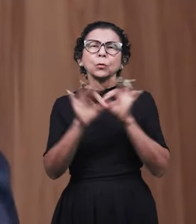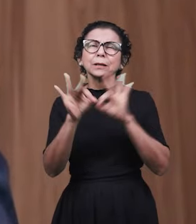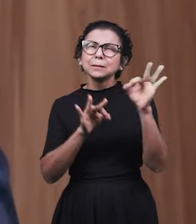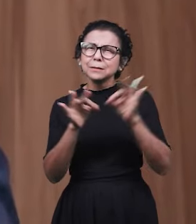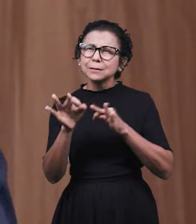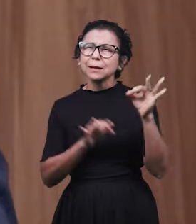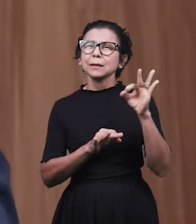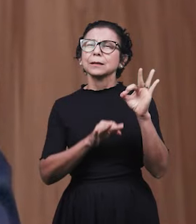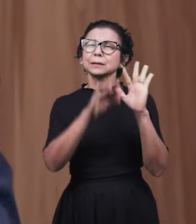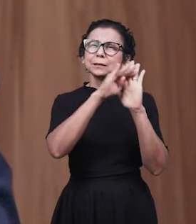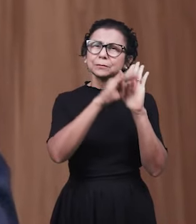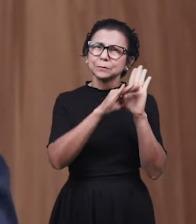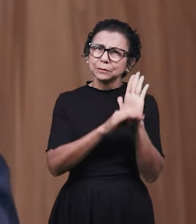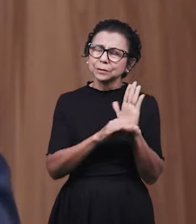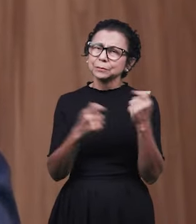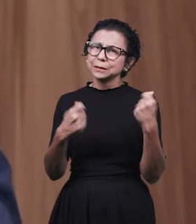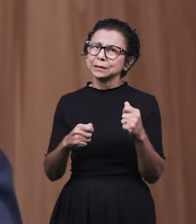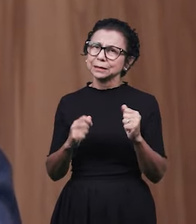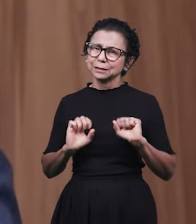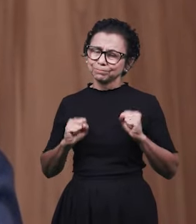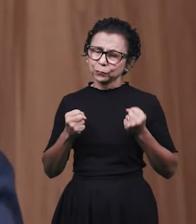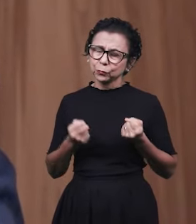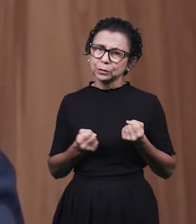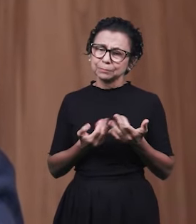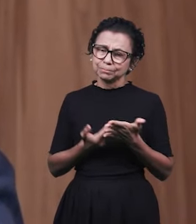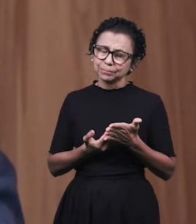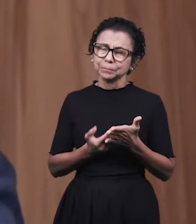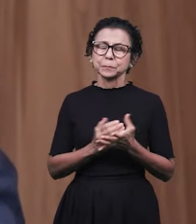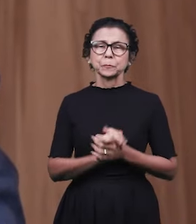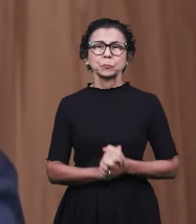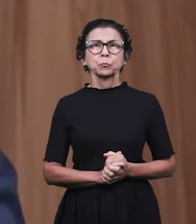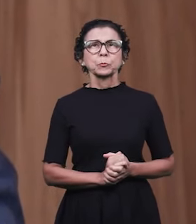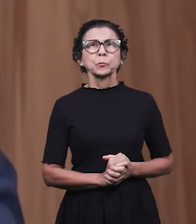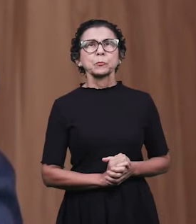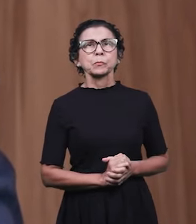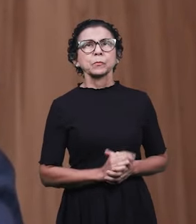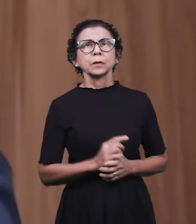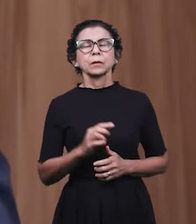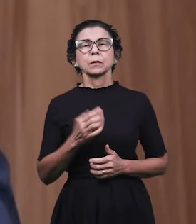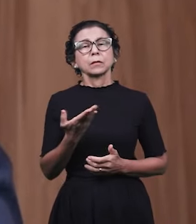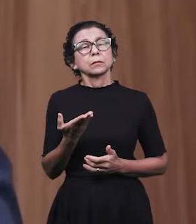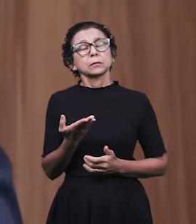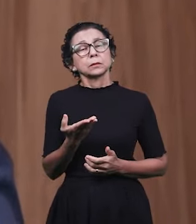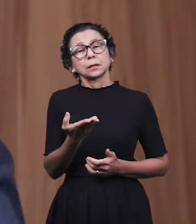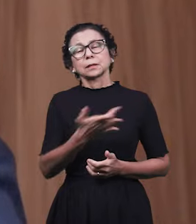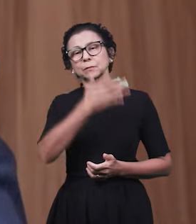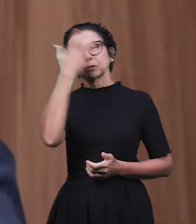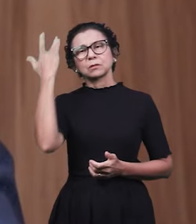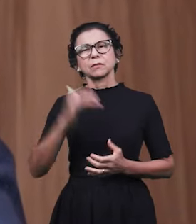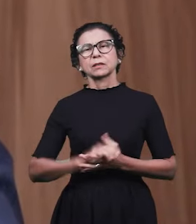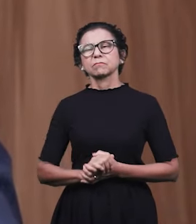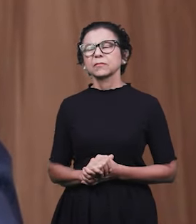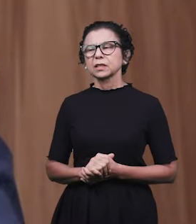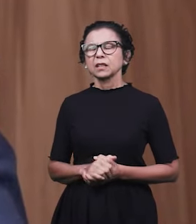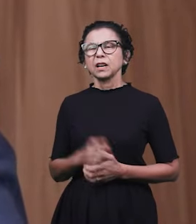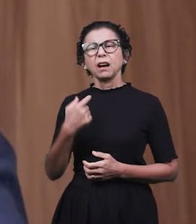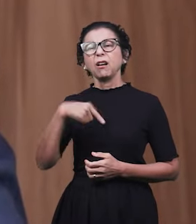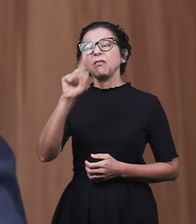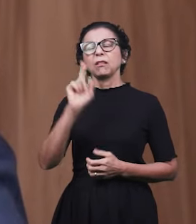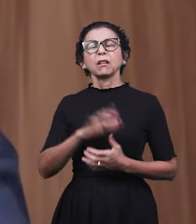para entrar no IFES tem que ter a cultura de estudo. Porque você ir lá na cara e na coragem, como as pessoas dizem, né? Você corre o